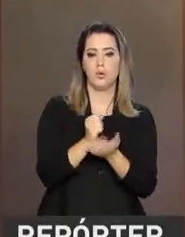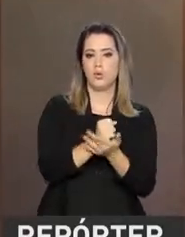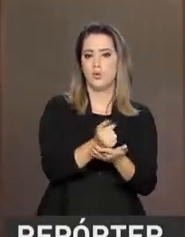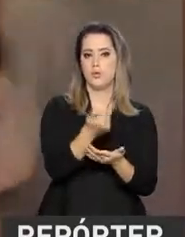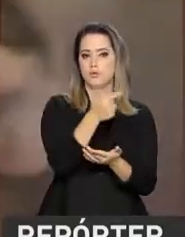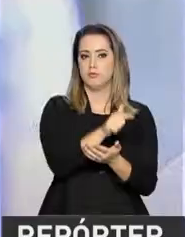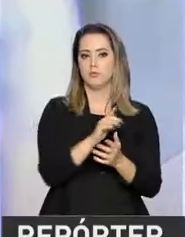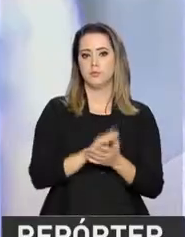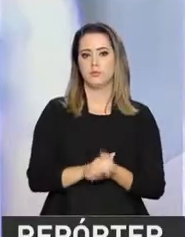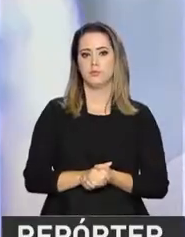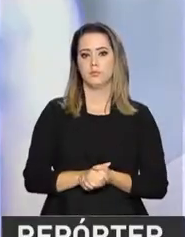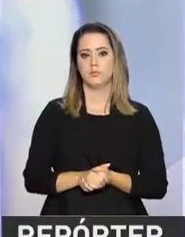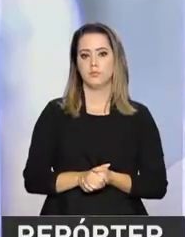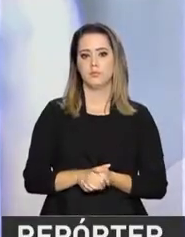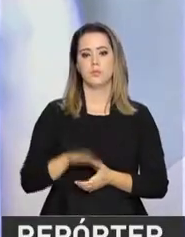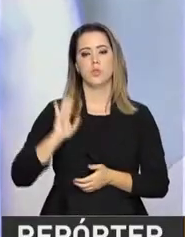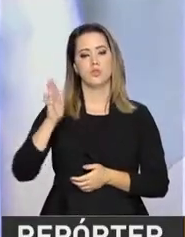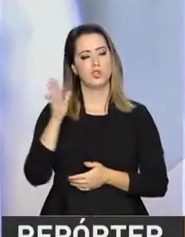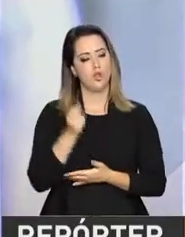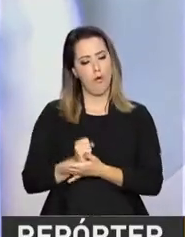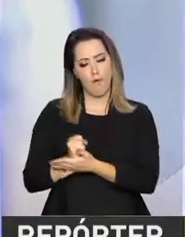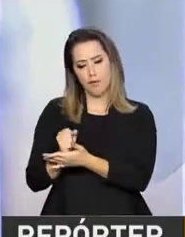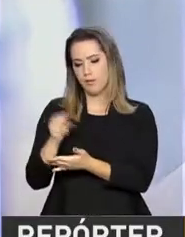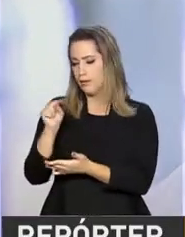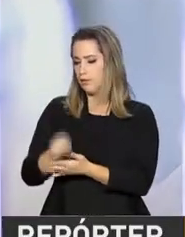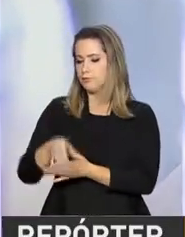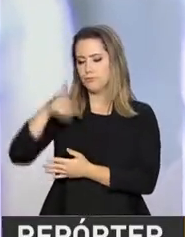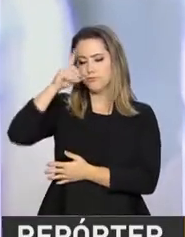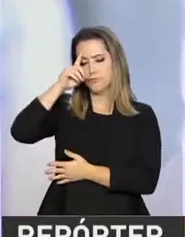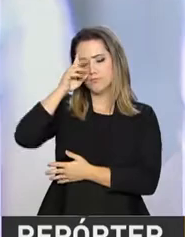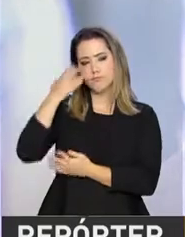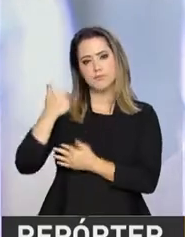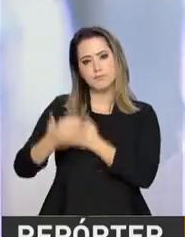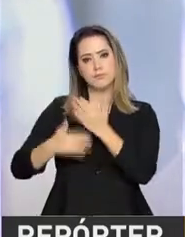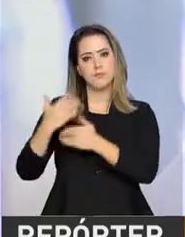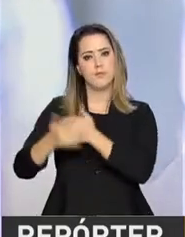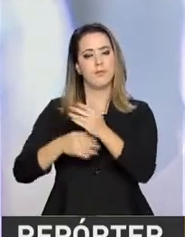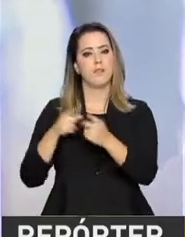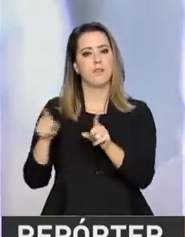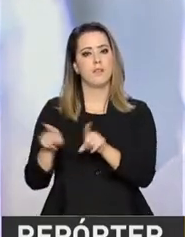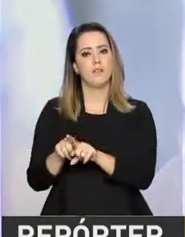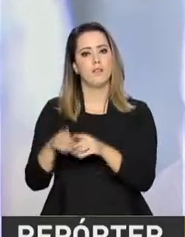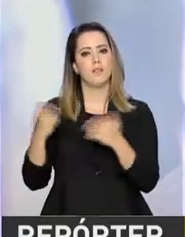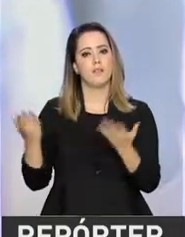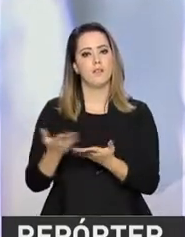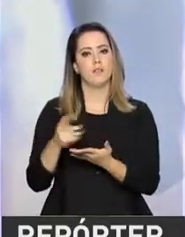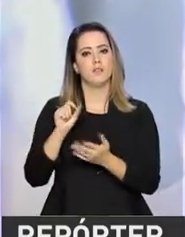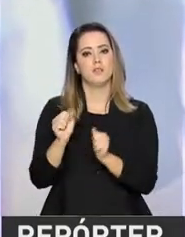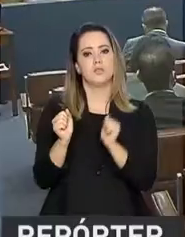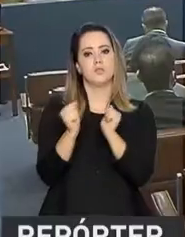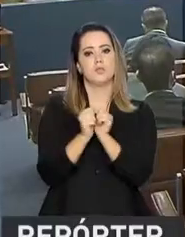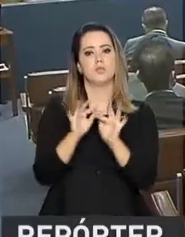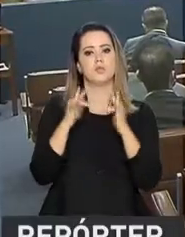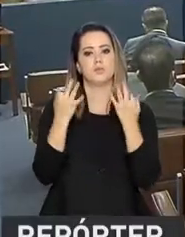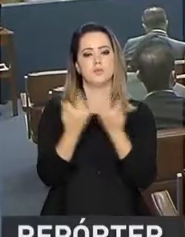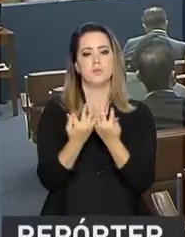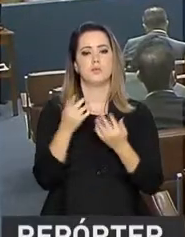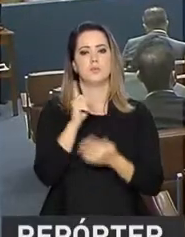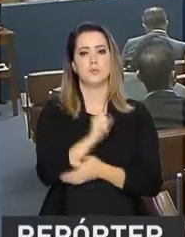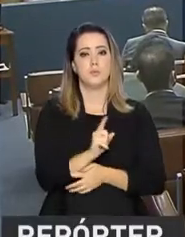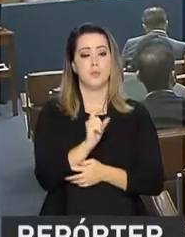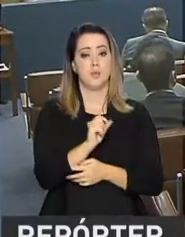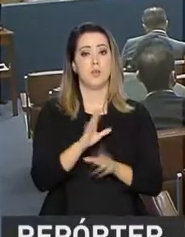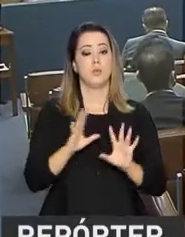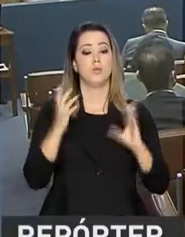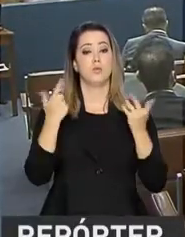outras funções quantos anos nega de tacna agora é só curtir a família durante o evento